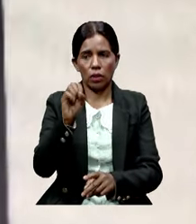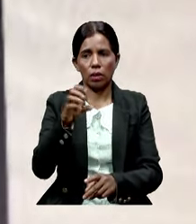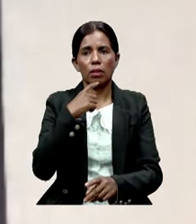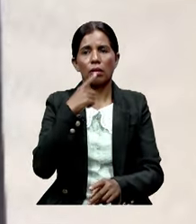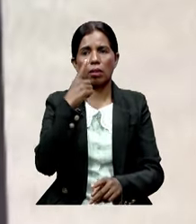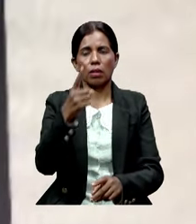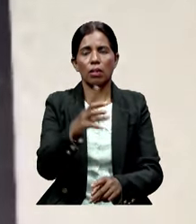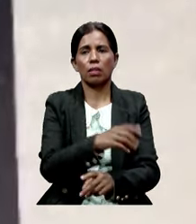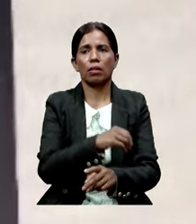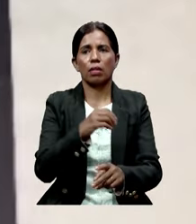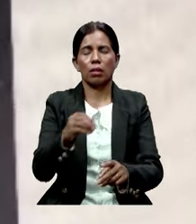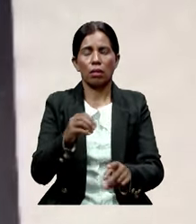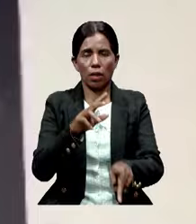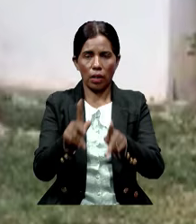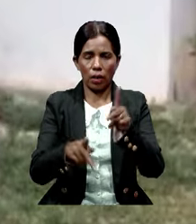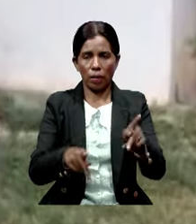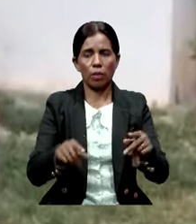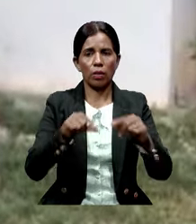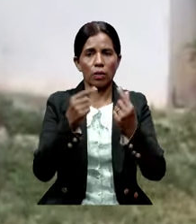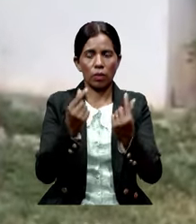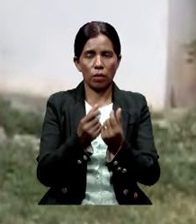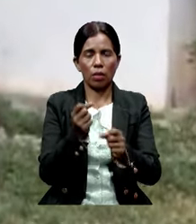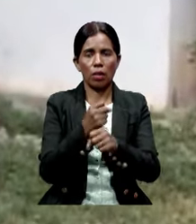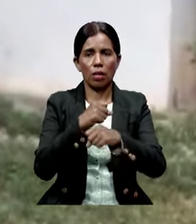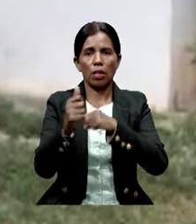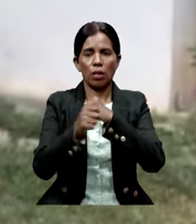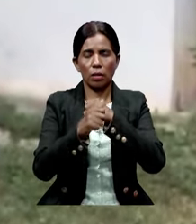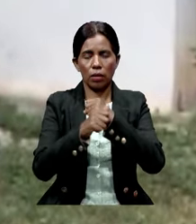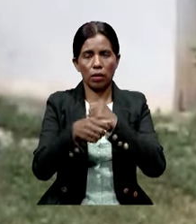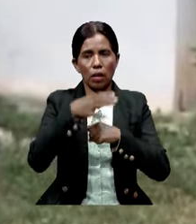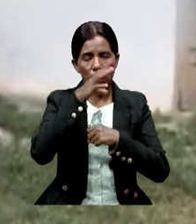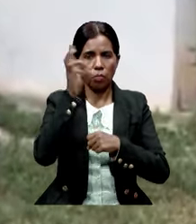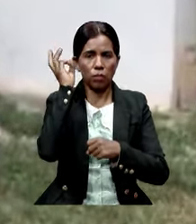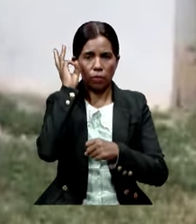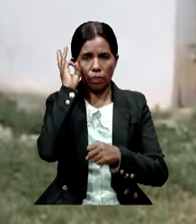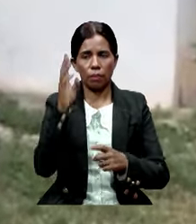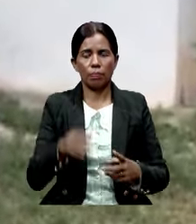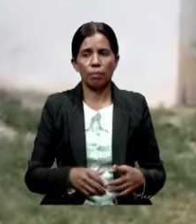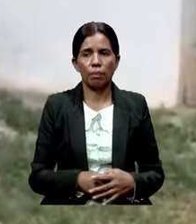Carvalho, atetem, suspeito honia grupo haluação idane, afuen remutua.